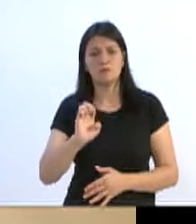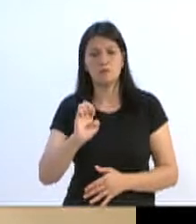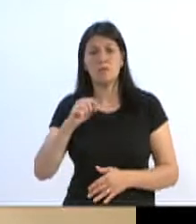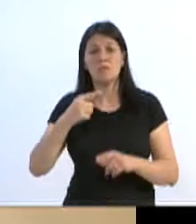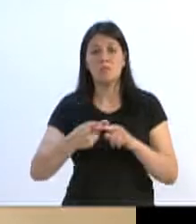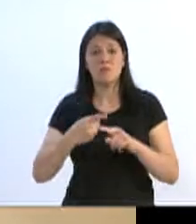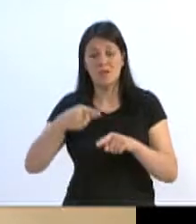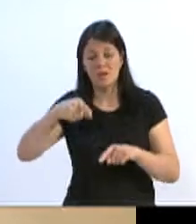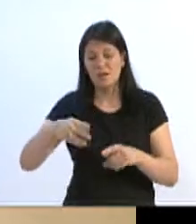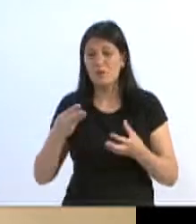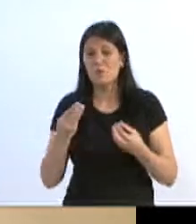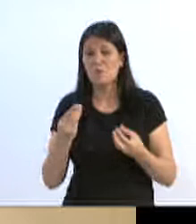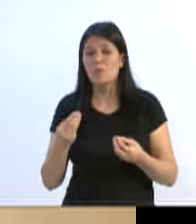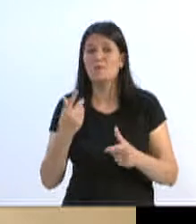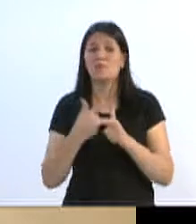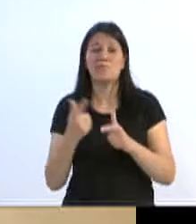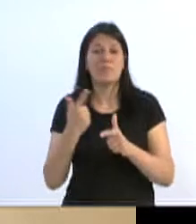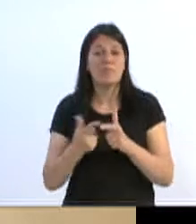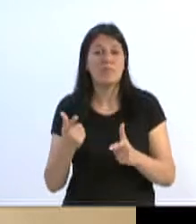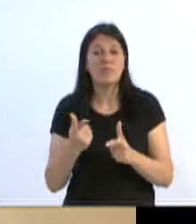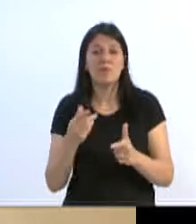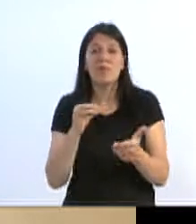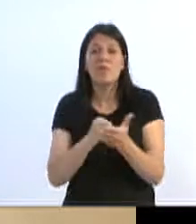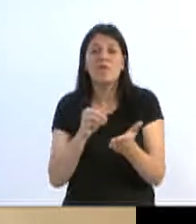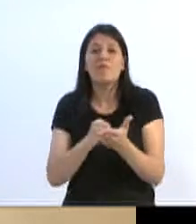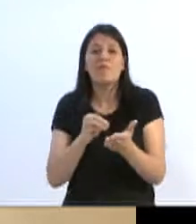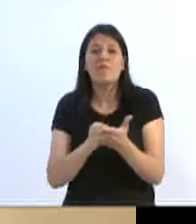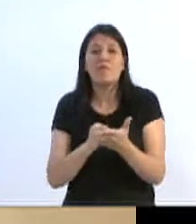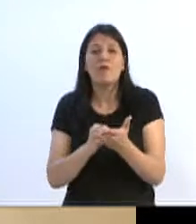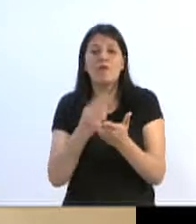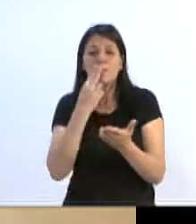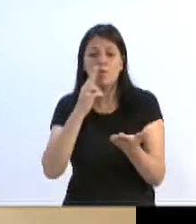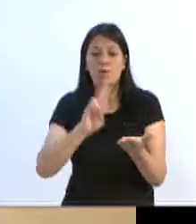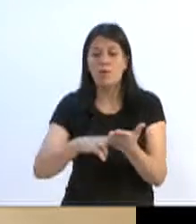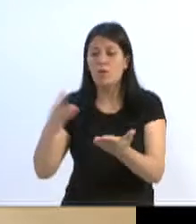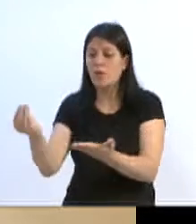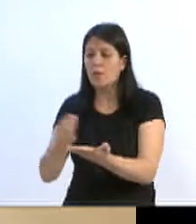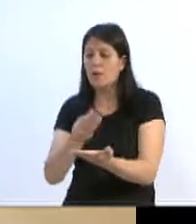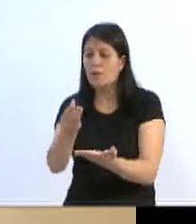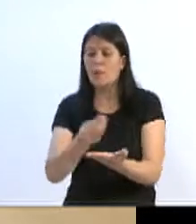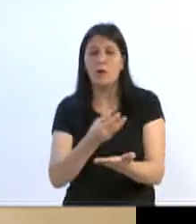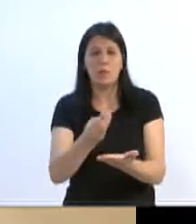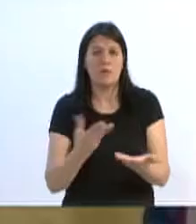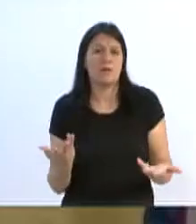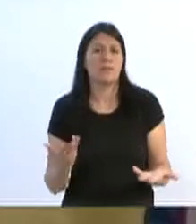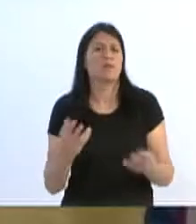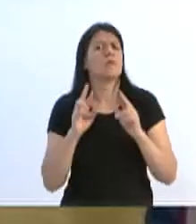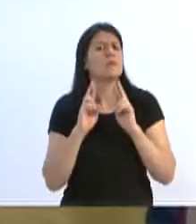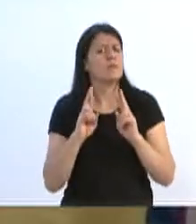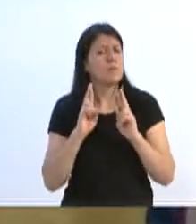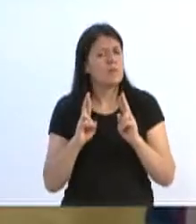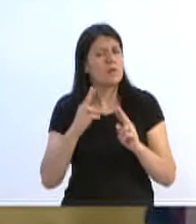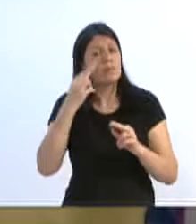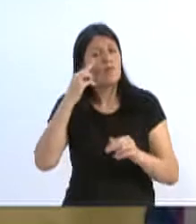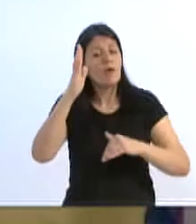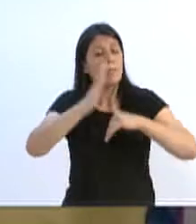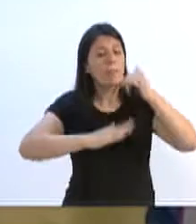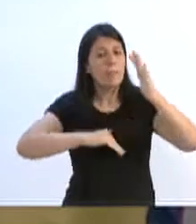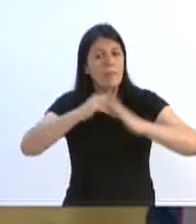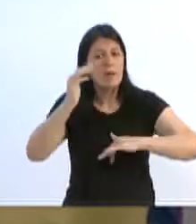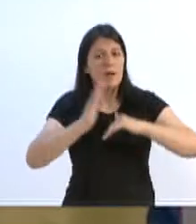dos serviços dos correios e cep número enfim esperamos em breve ver na prática o que em palavras do secretário nos trouxe